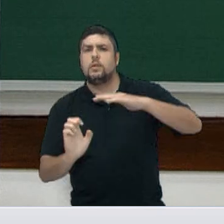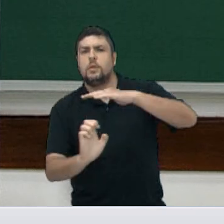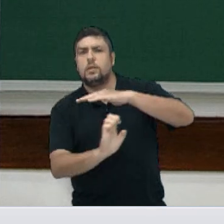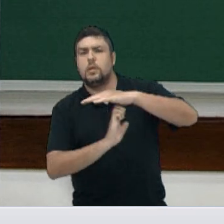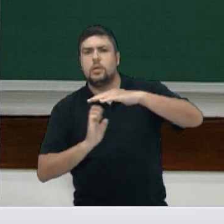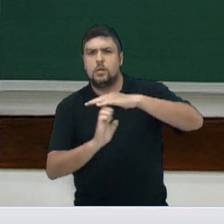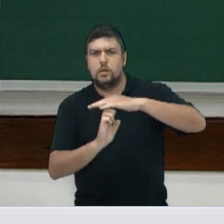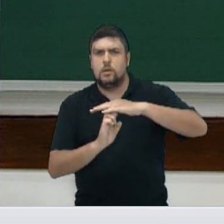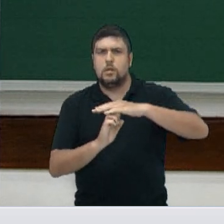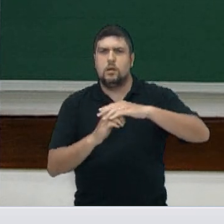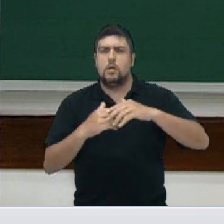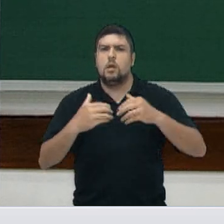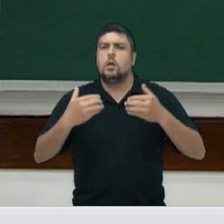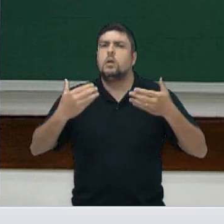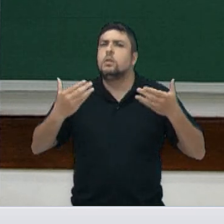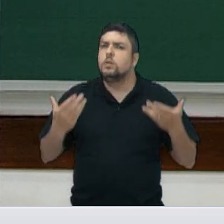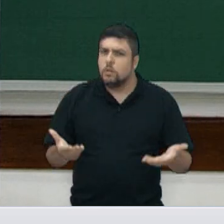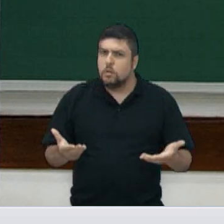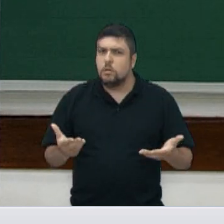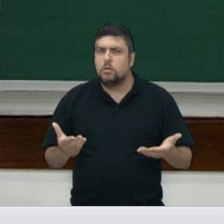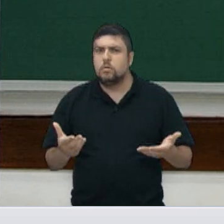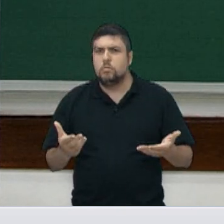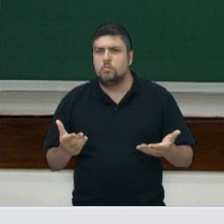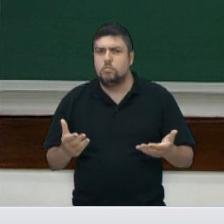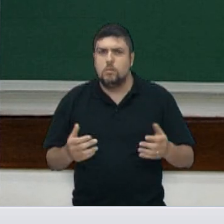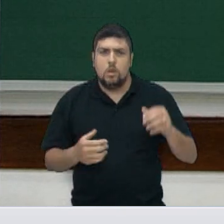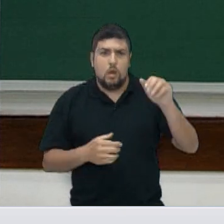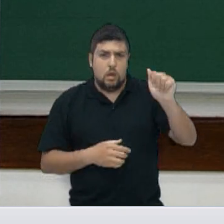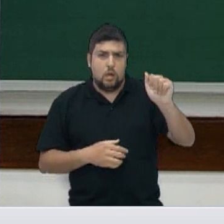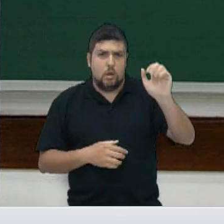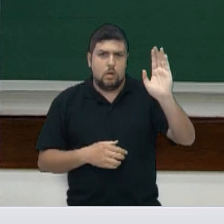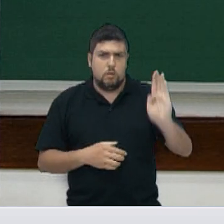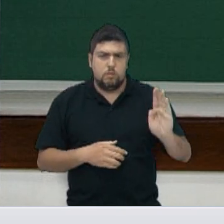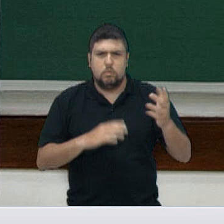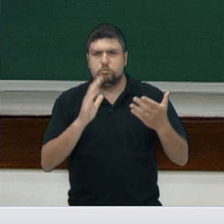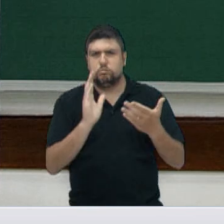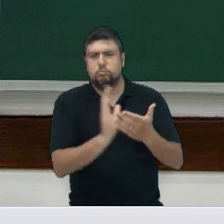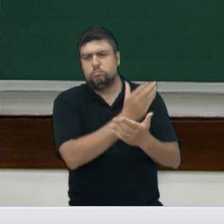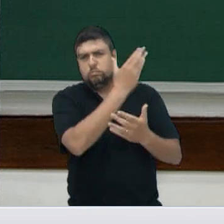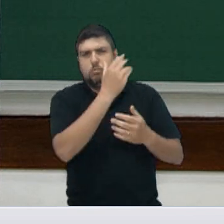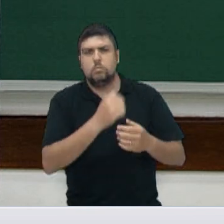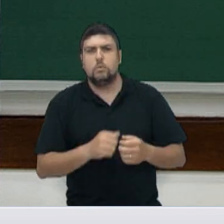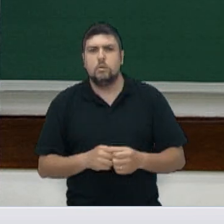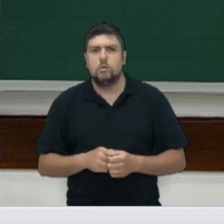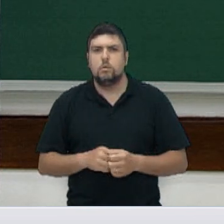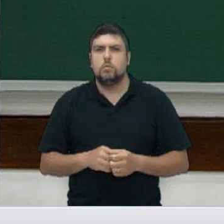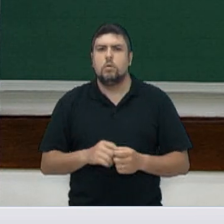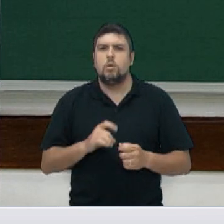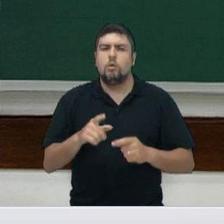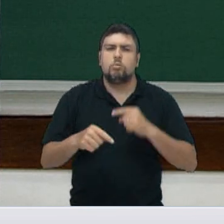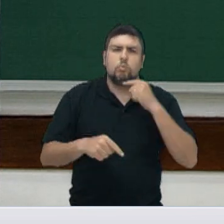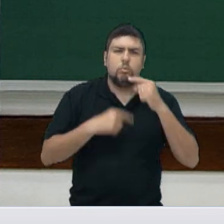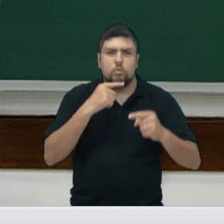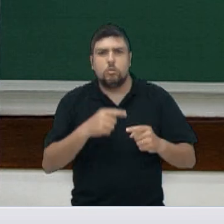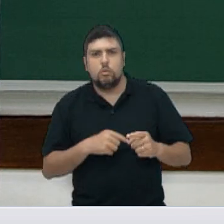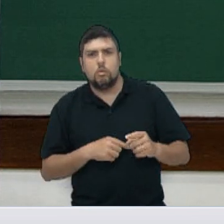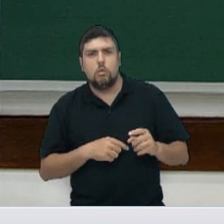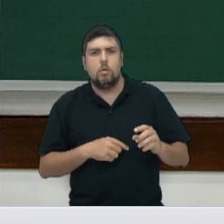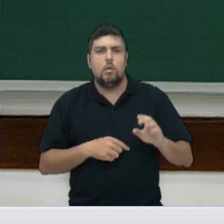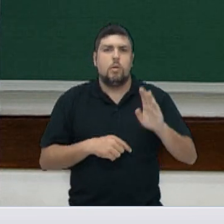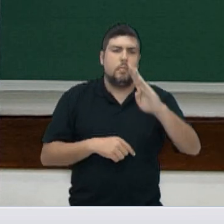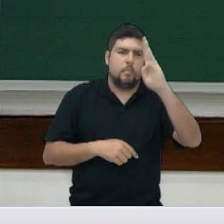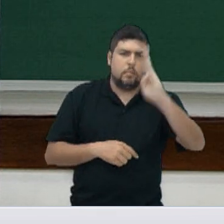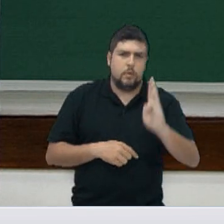entidades. Portanto, professora, eu já elimino a letra A e a letra B de cara. Só vou ficar entre o Brasil e os Estados